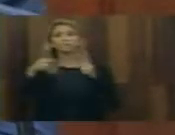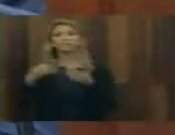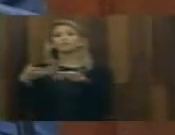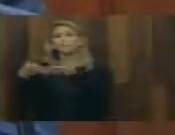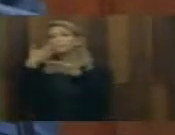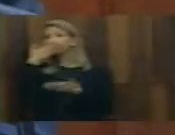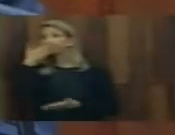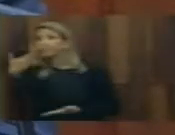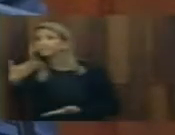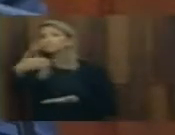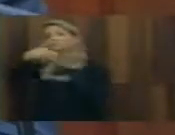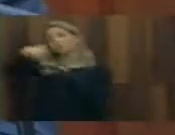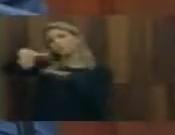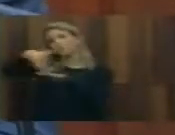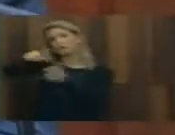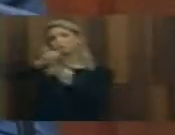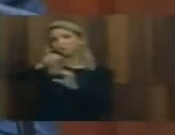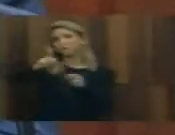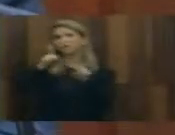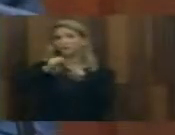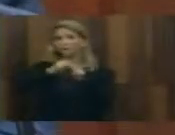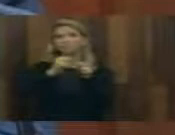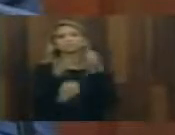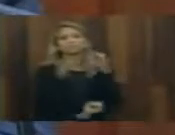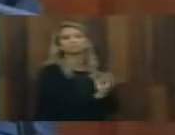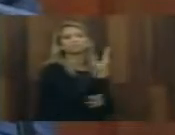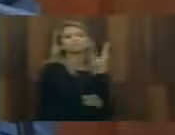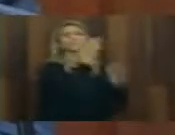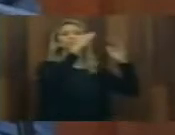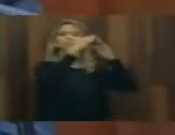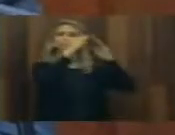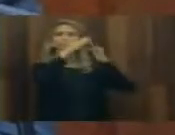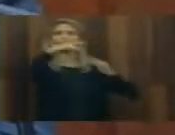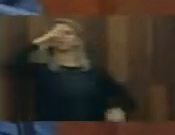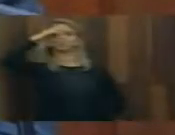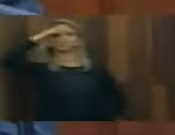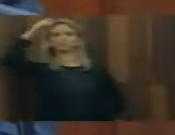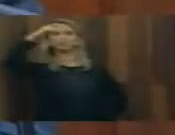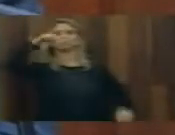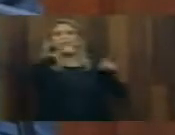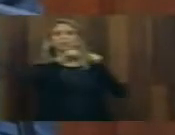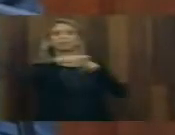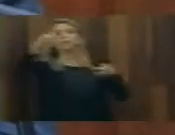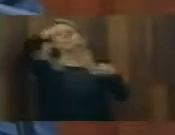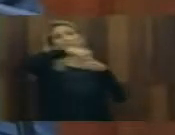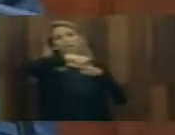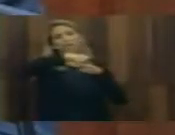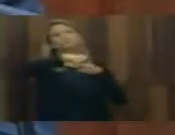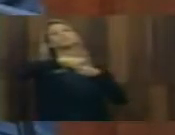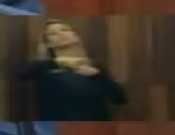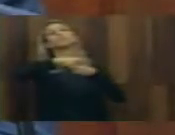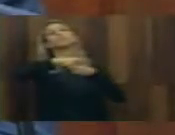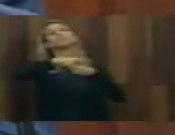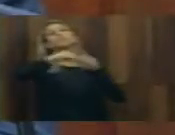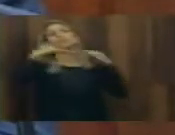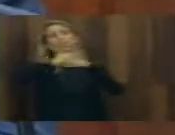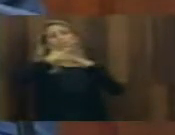a instalação de escola cívico-militar para o município de Cabo Frio em respeito ao decreto presidencial